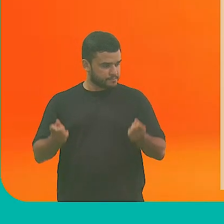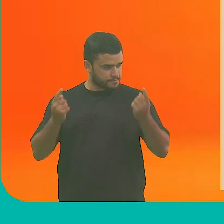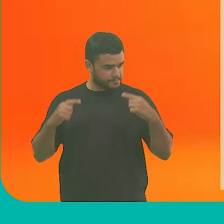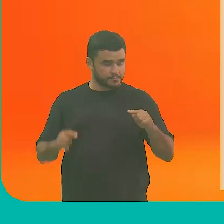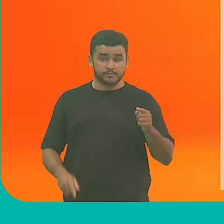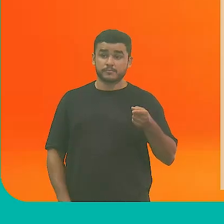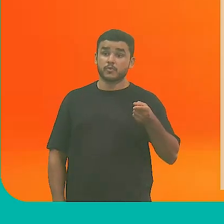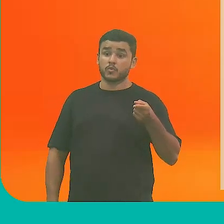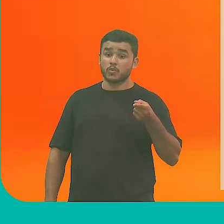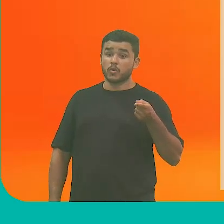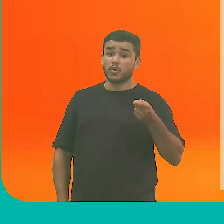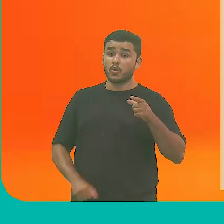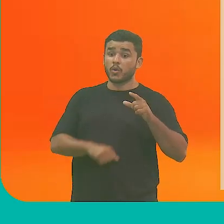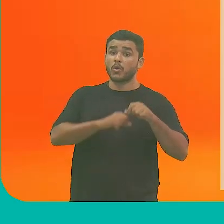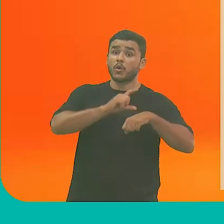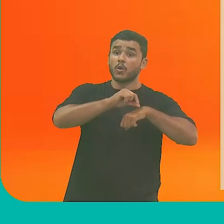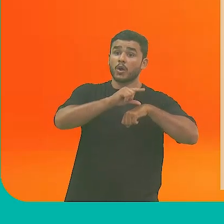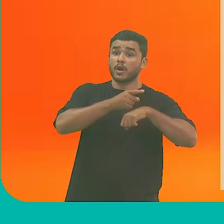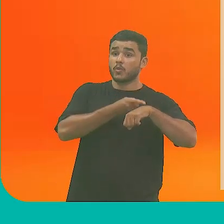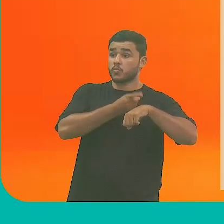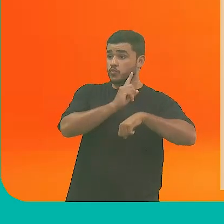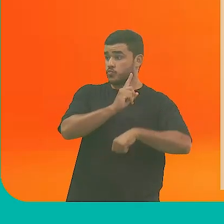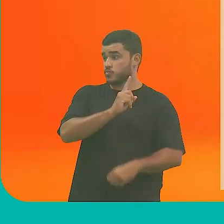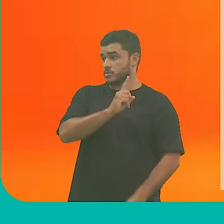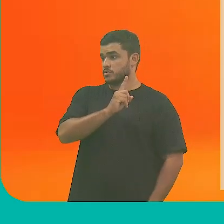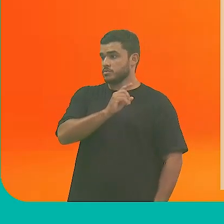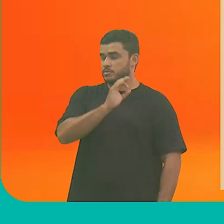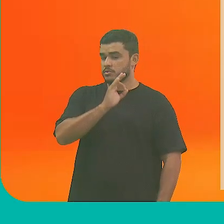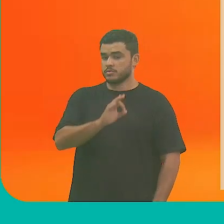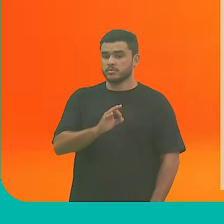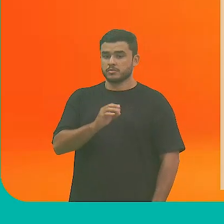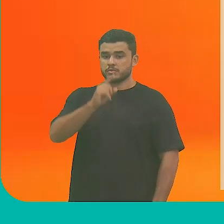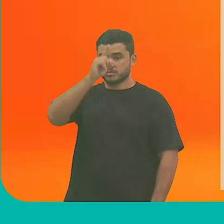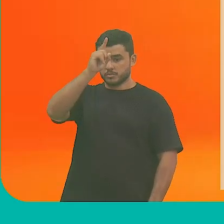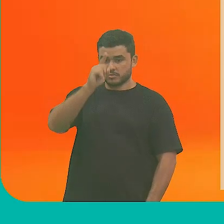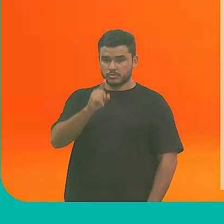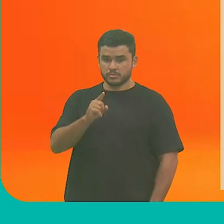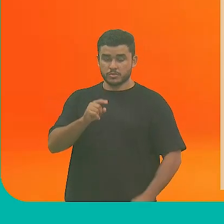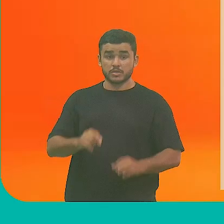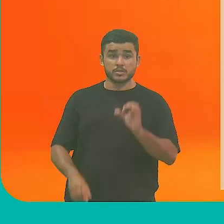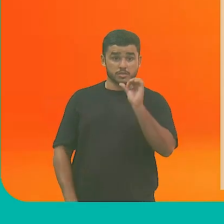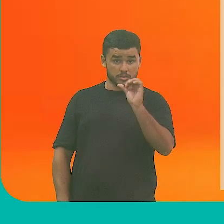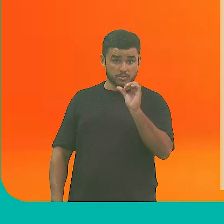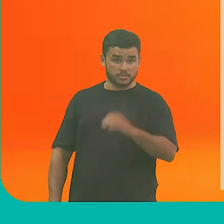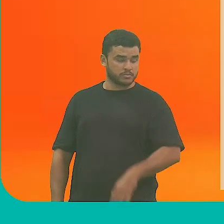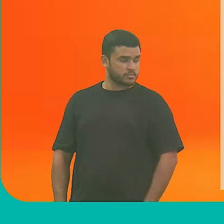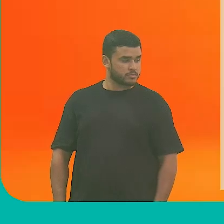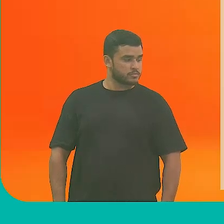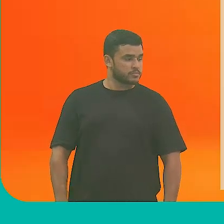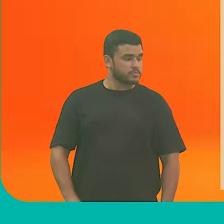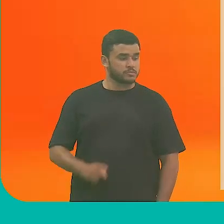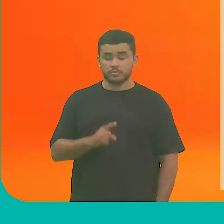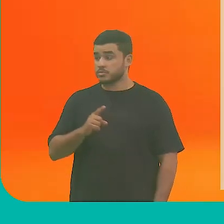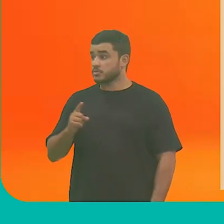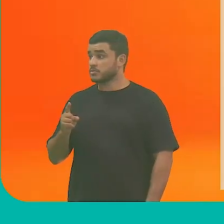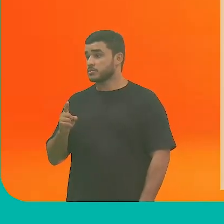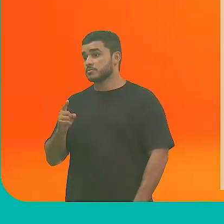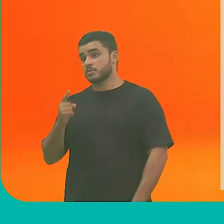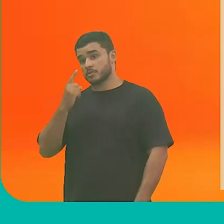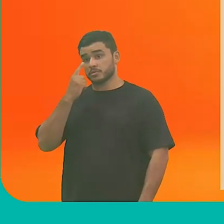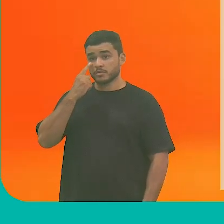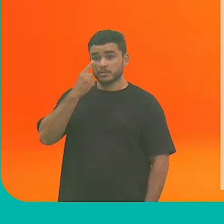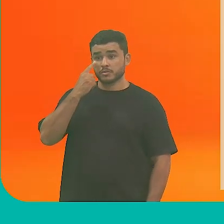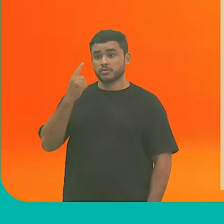horas, a A vale quanto? 6. E a B vale quanto? Entre 1